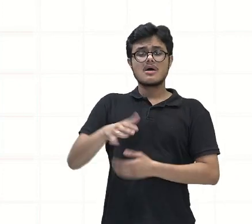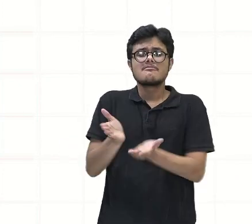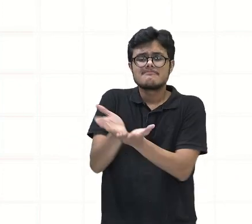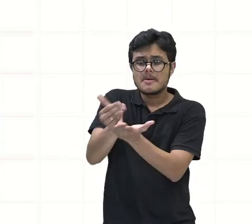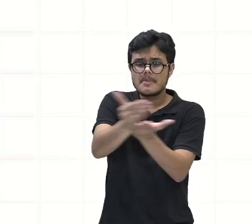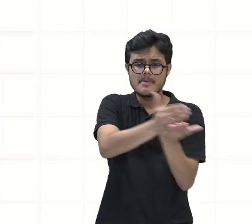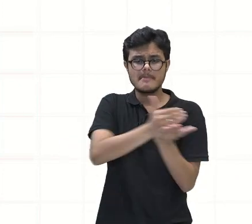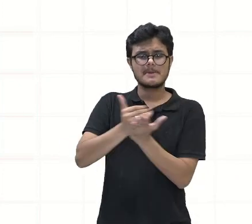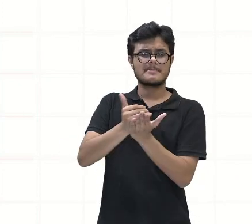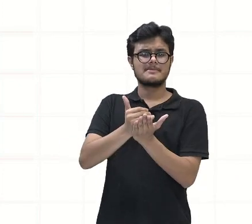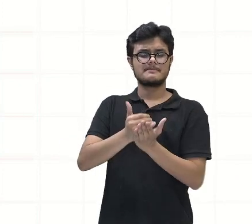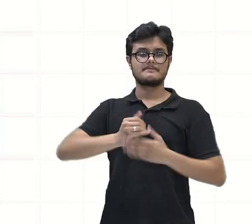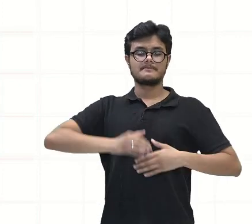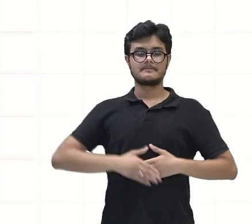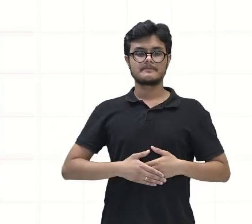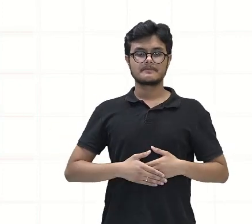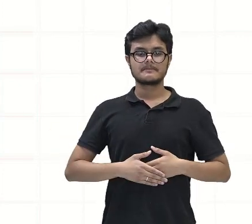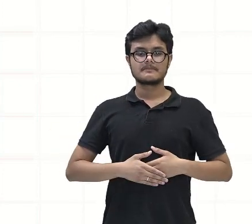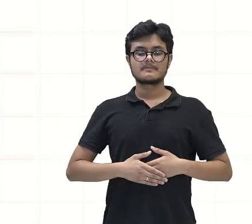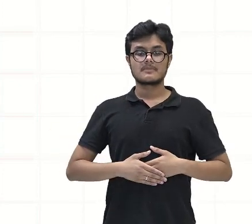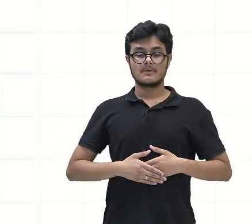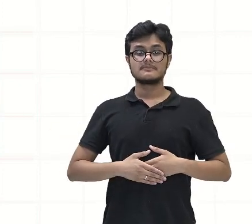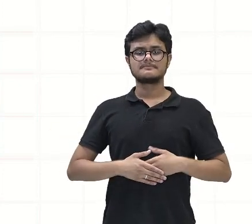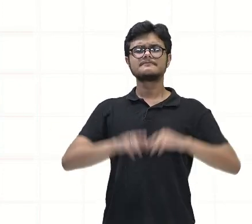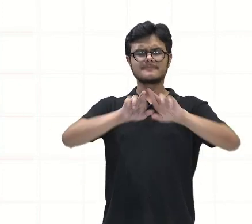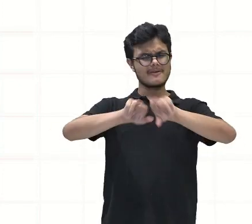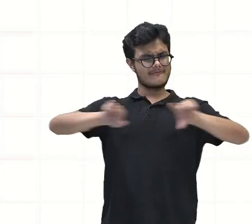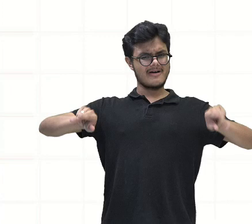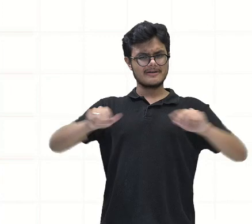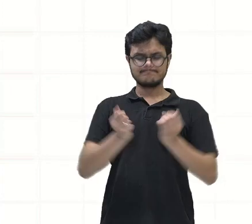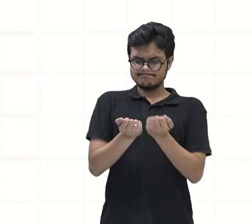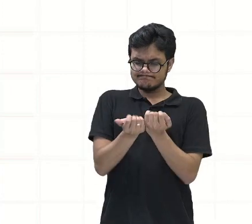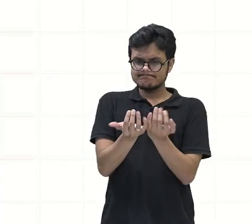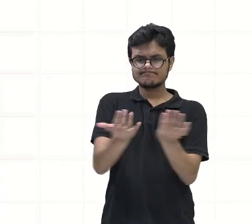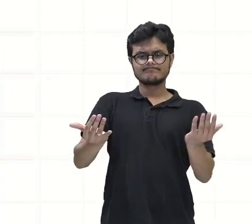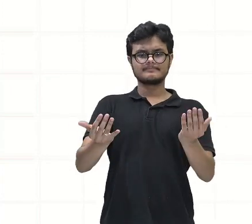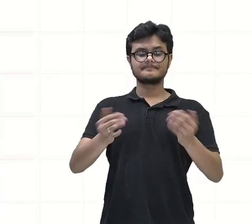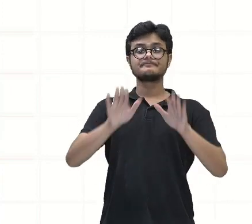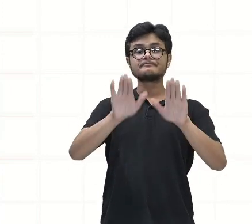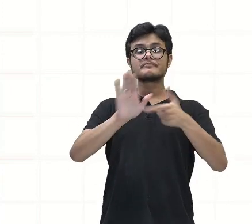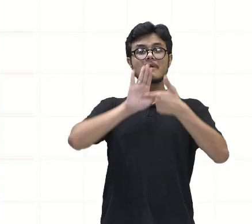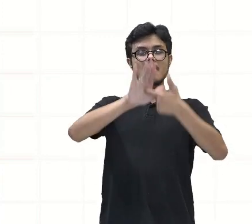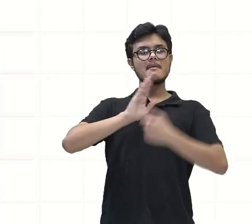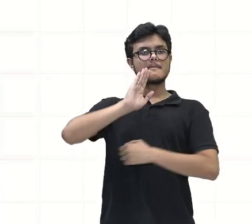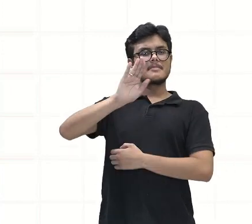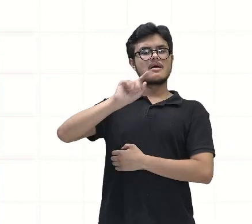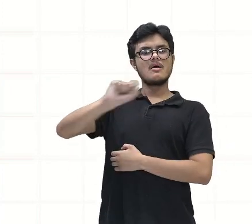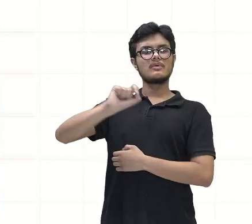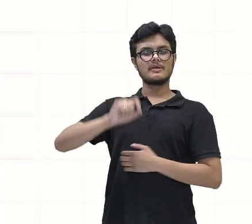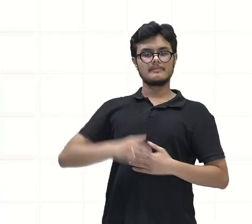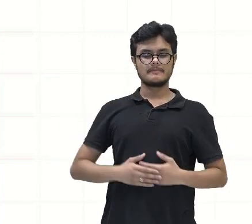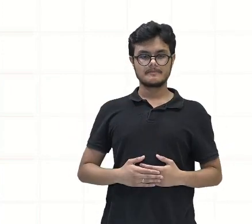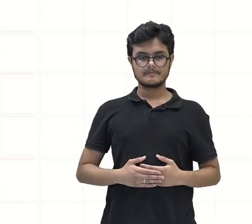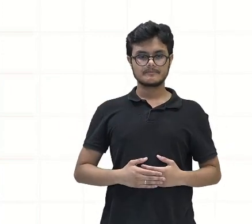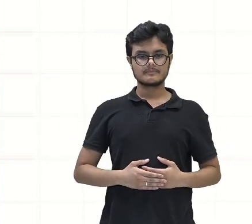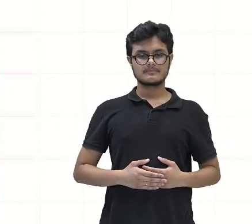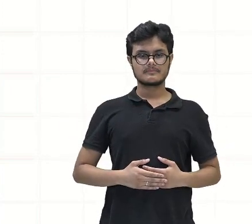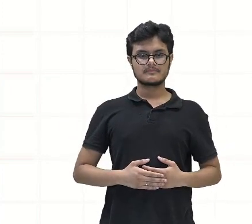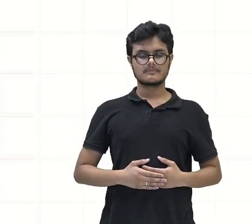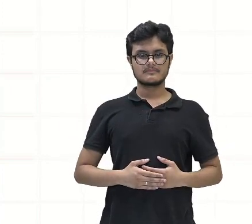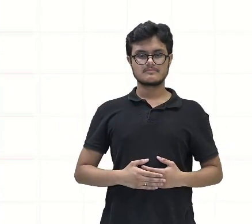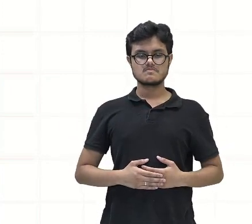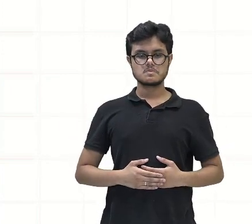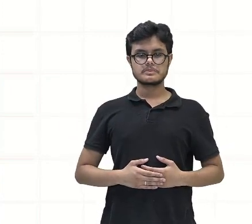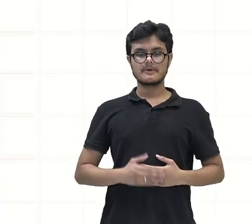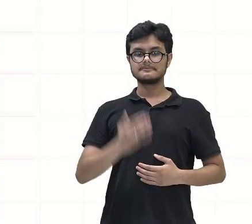extrativismo o cham né E aí a gente pode e destacar aqui por exemplo representado